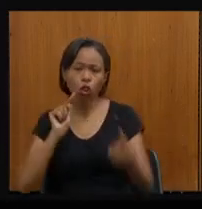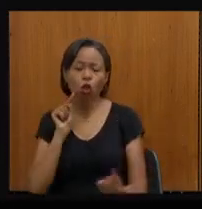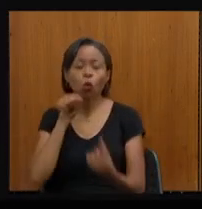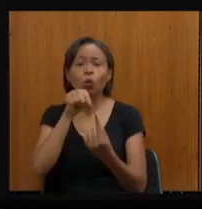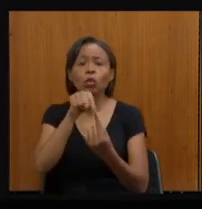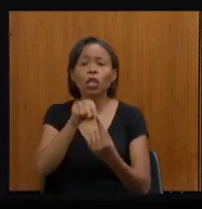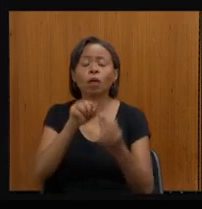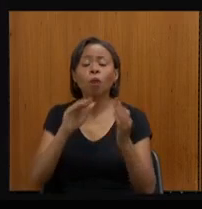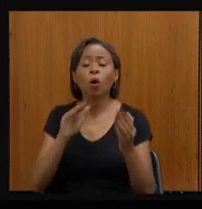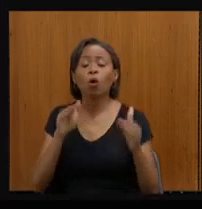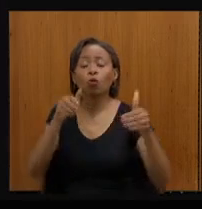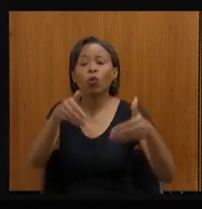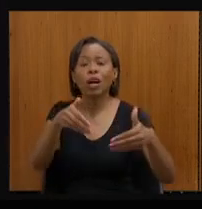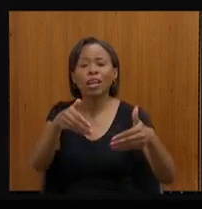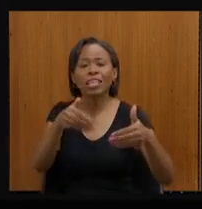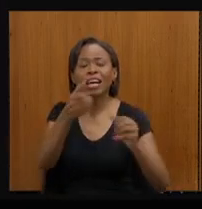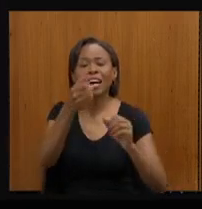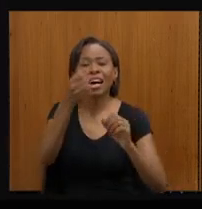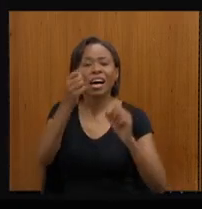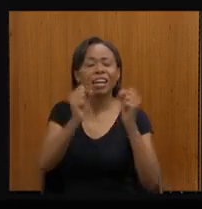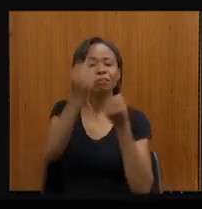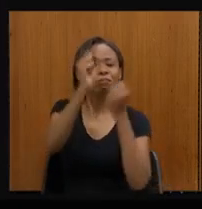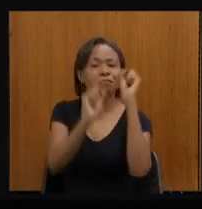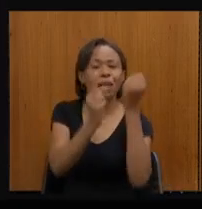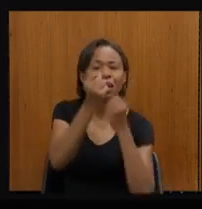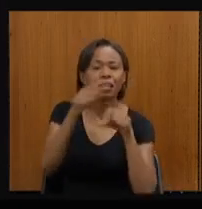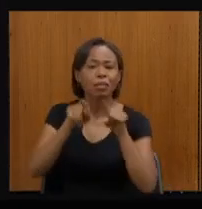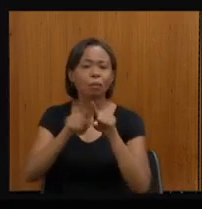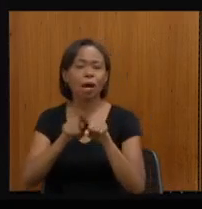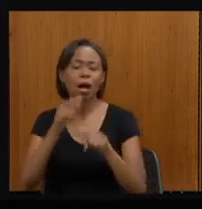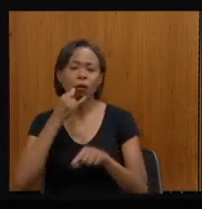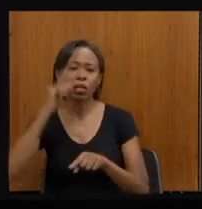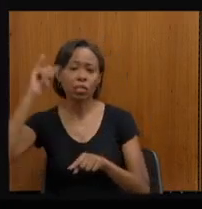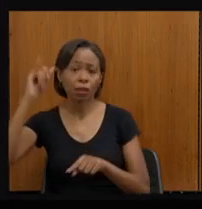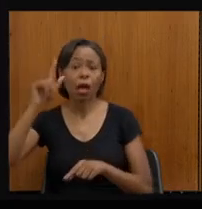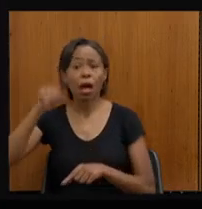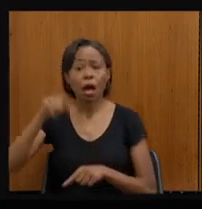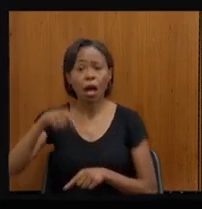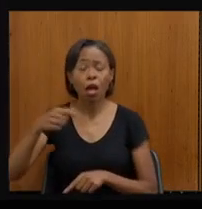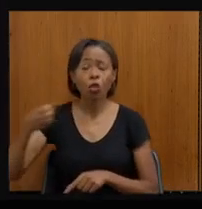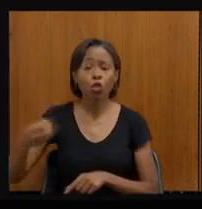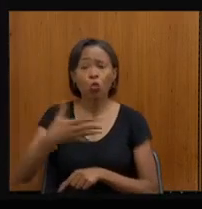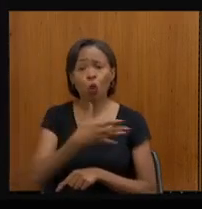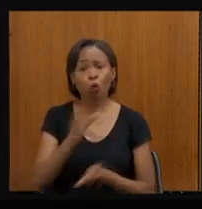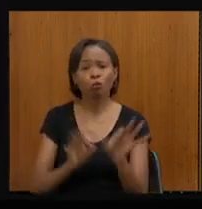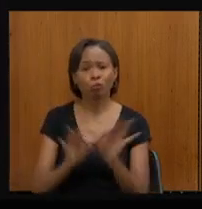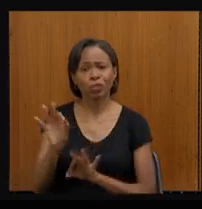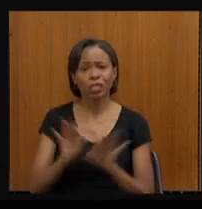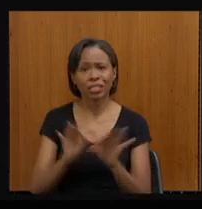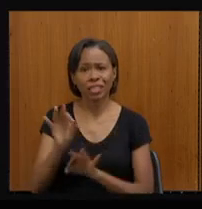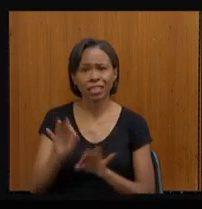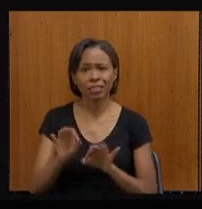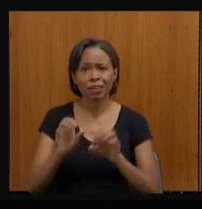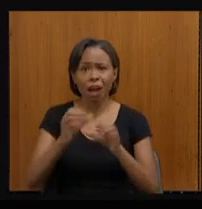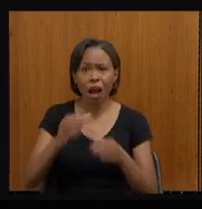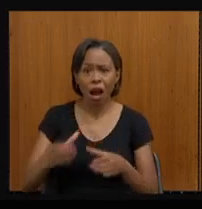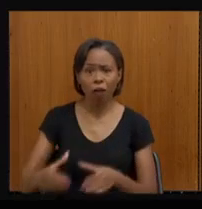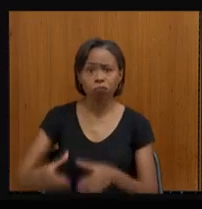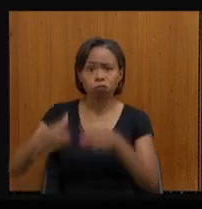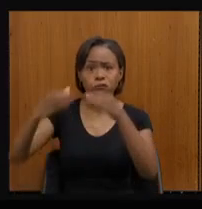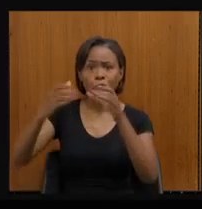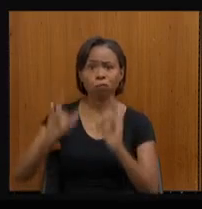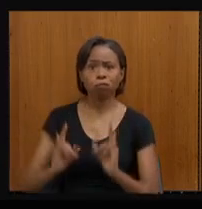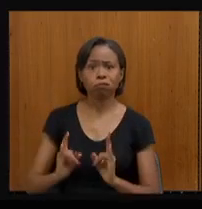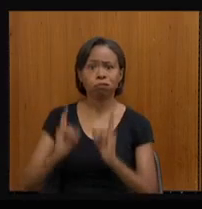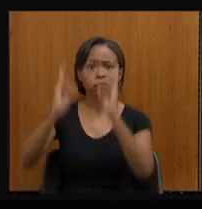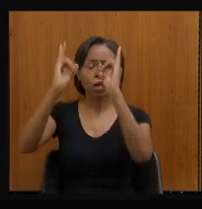parte do destino para a indústria então é um projeto novo a a resina que vai ser utilizado essa primeiro subir na que